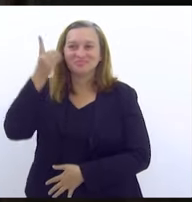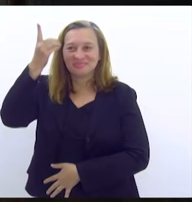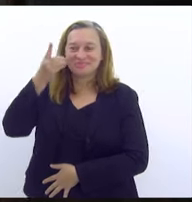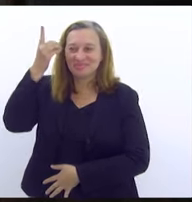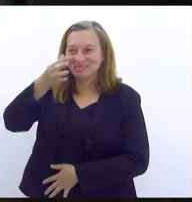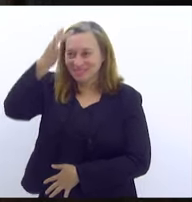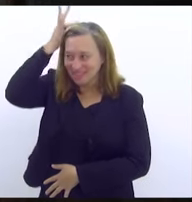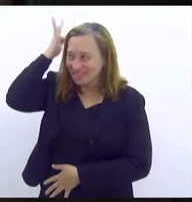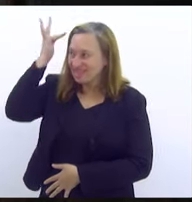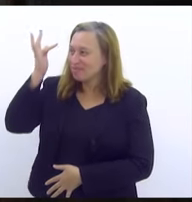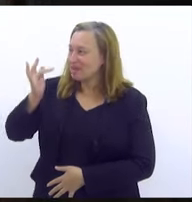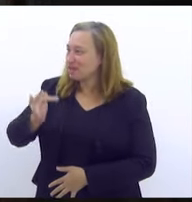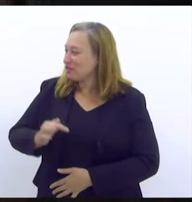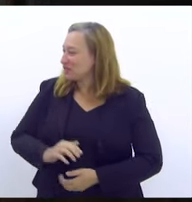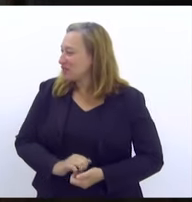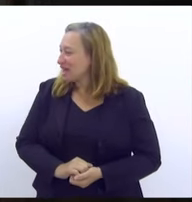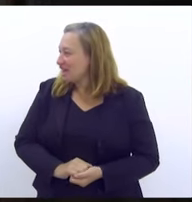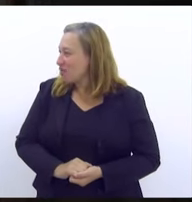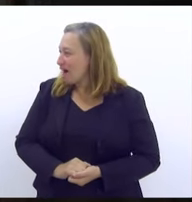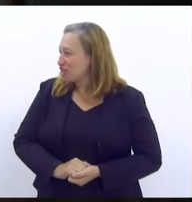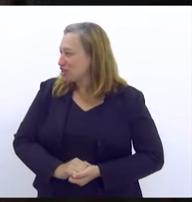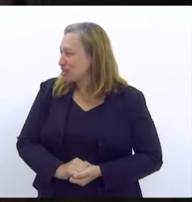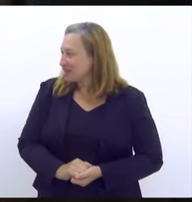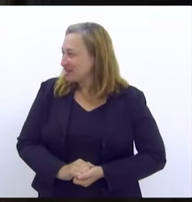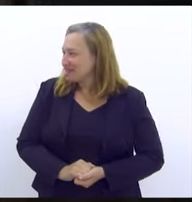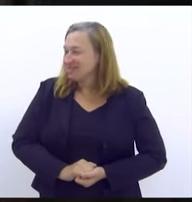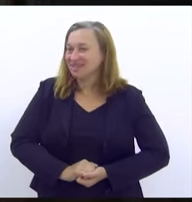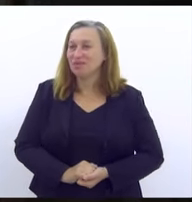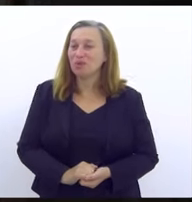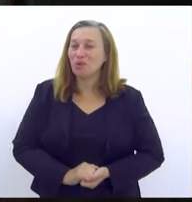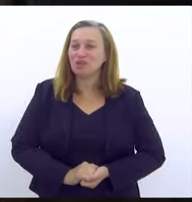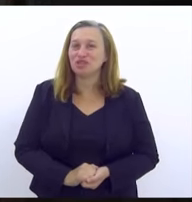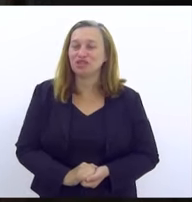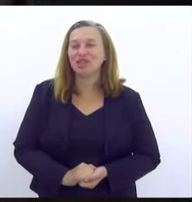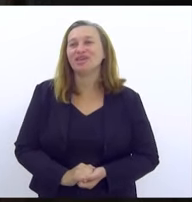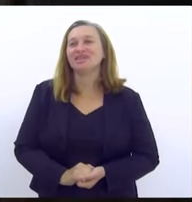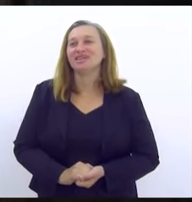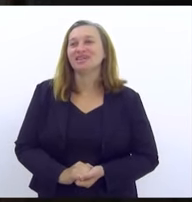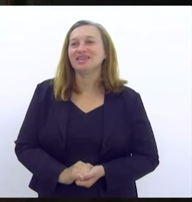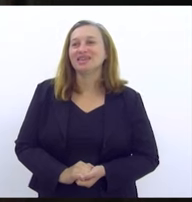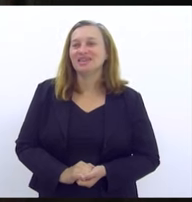Pacheco. Pendentes de pareceres das comissões de Constituição e Justiça,